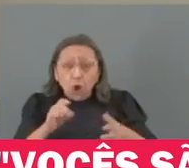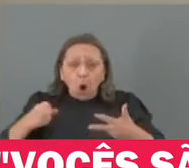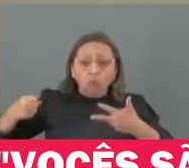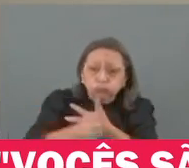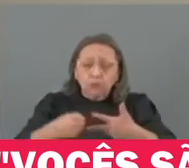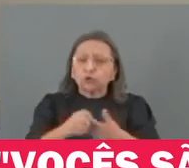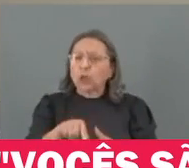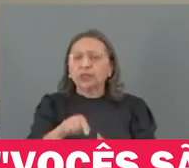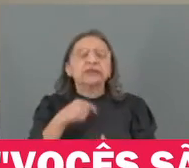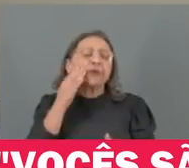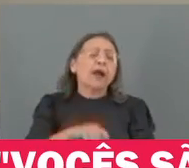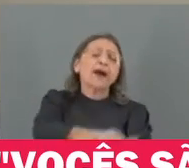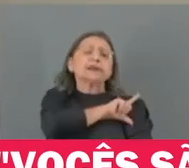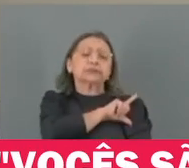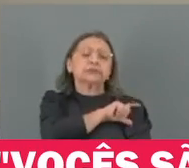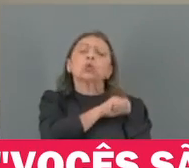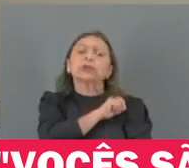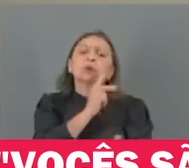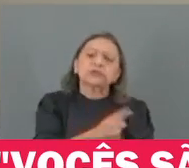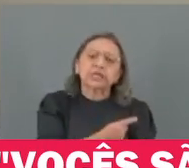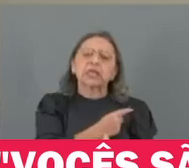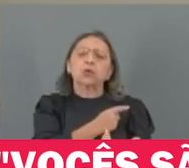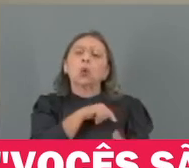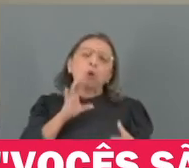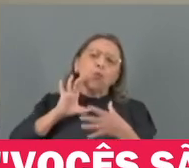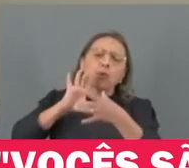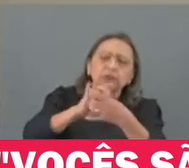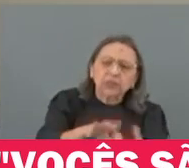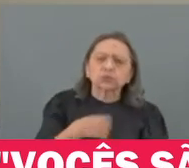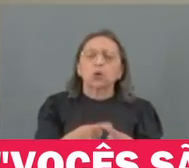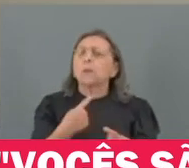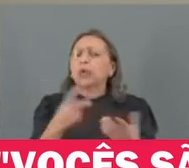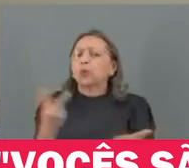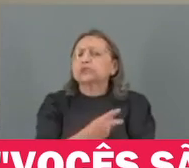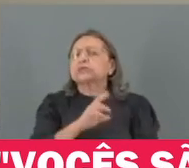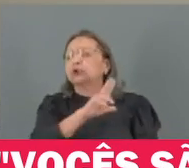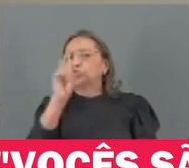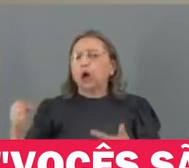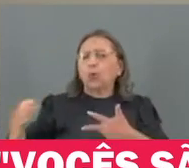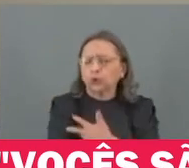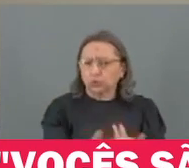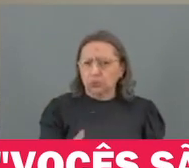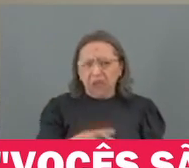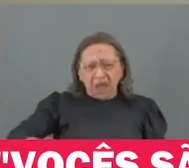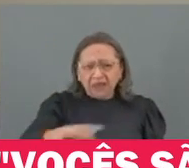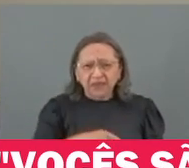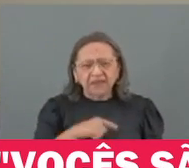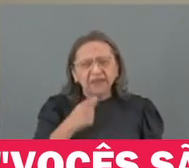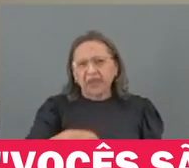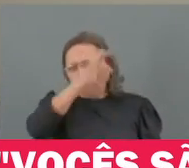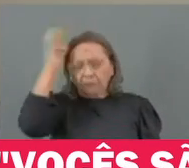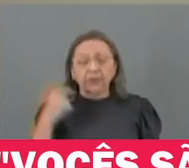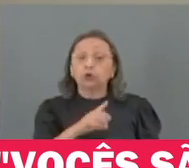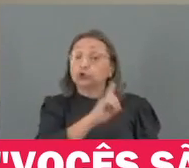o contexto que ele se deu, qual foi o discurso que inspirou o 8 de janeiro. Né? E ninguém aqui é ingênuo. Né? Então, o 8 de janeiro